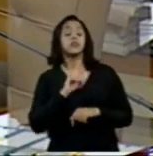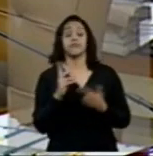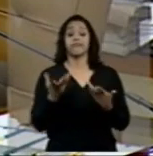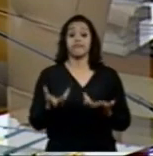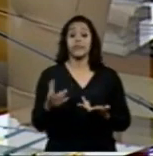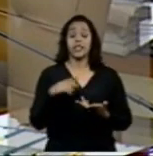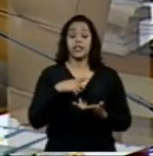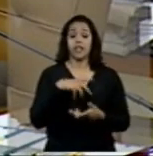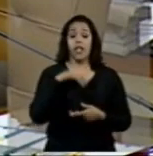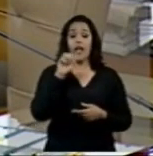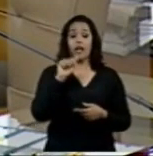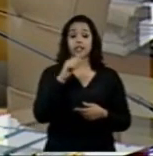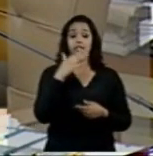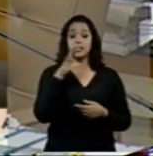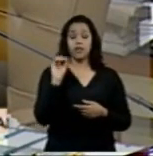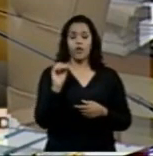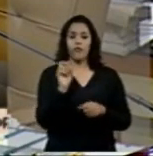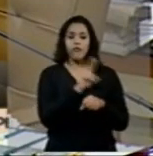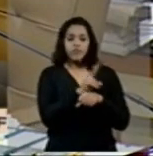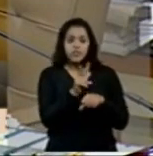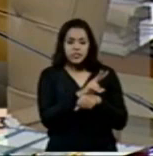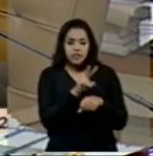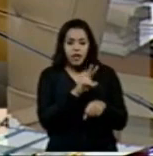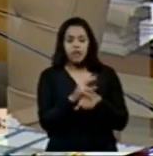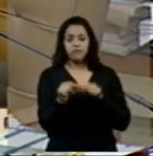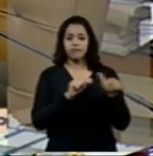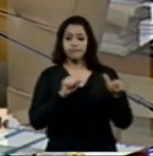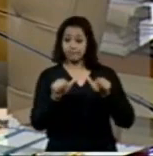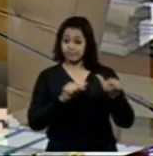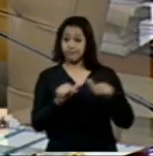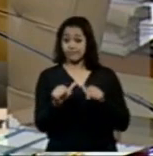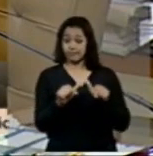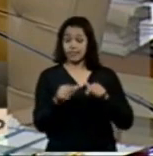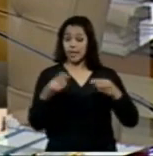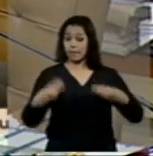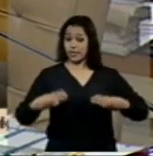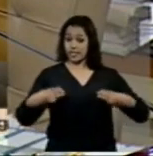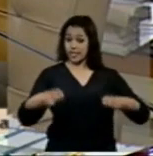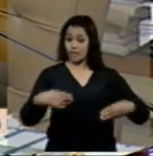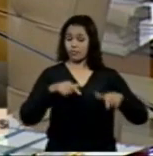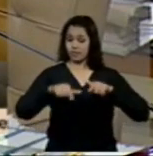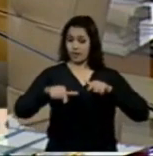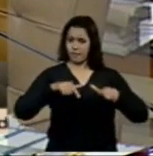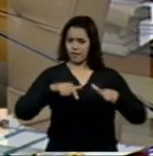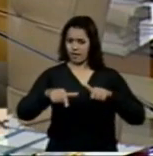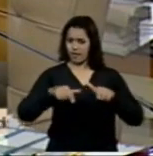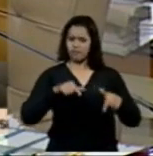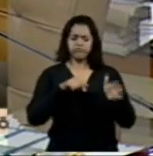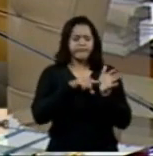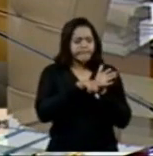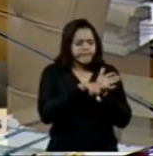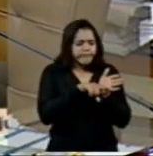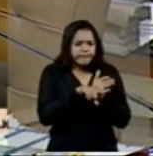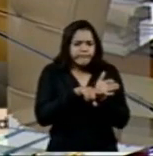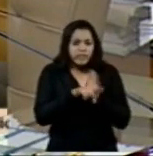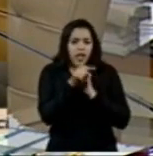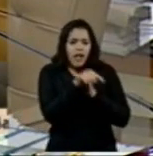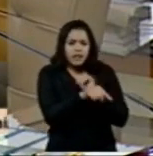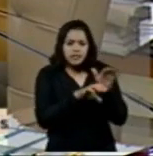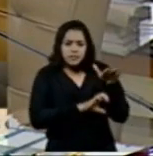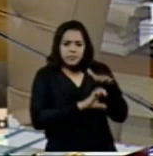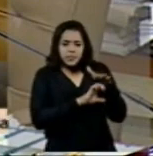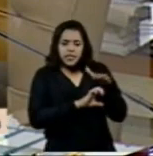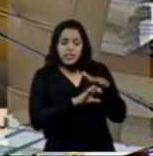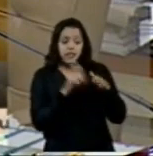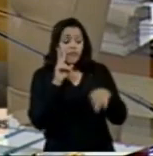de ação fiscal trabalhista do Ministério do Trabalho e Emprego, que teve como investigada a reclamada,